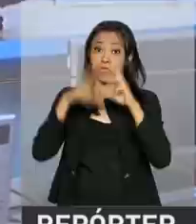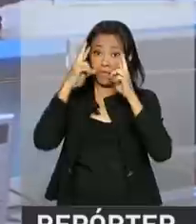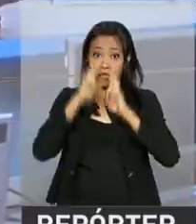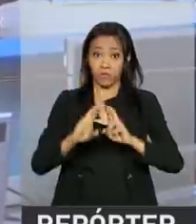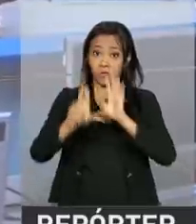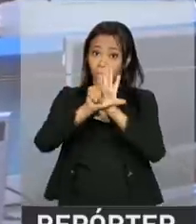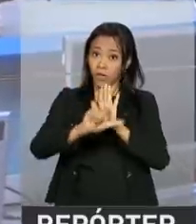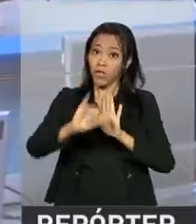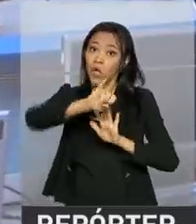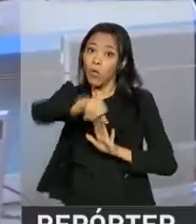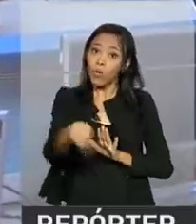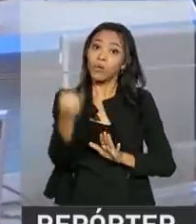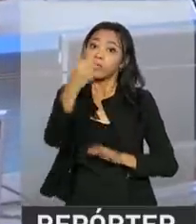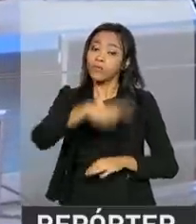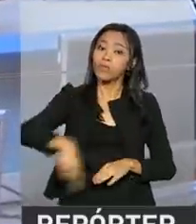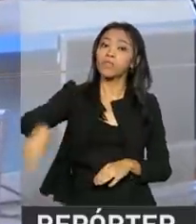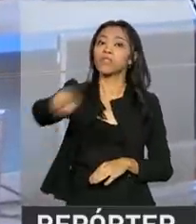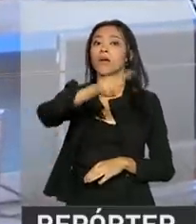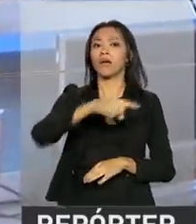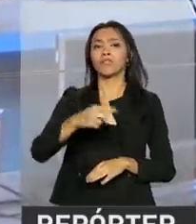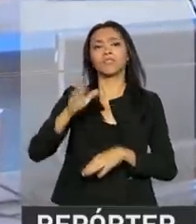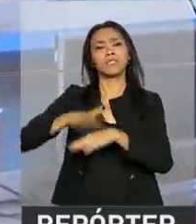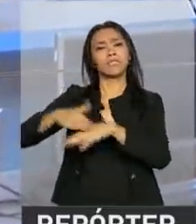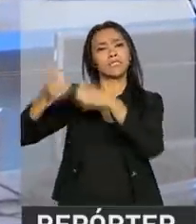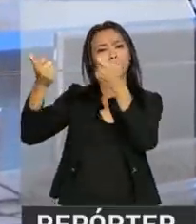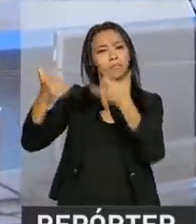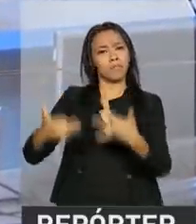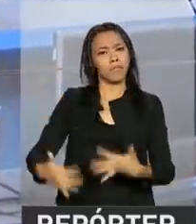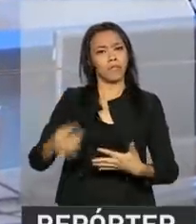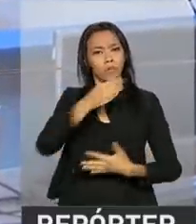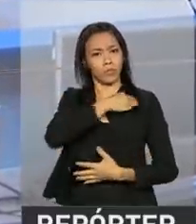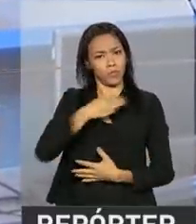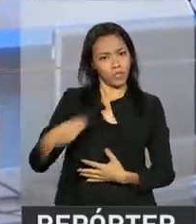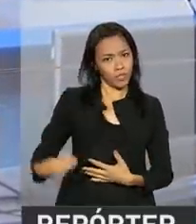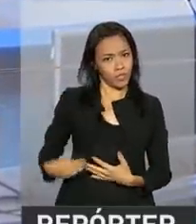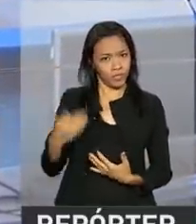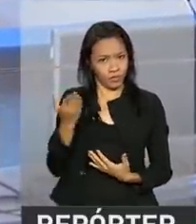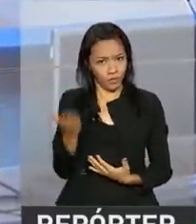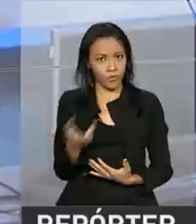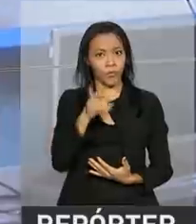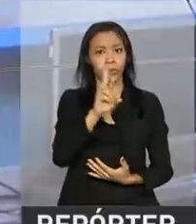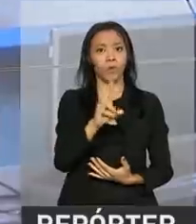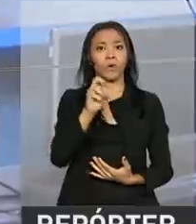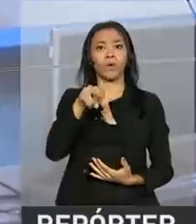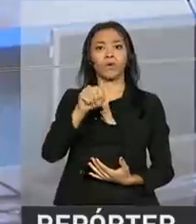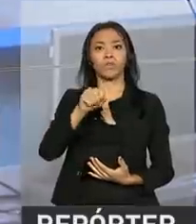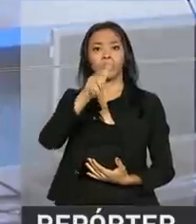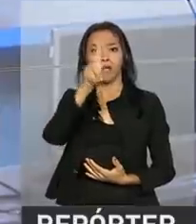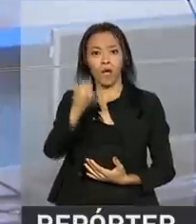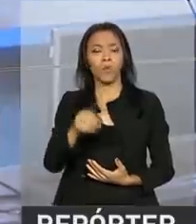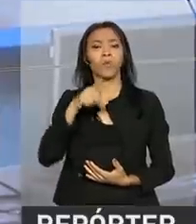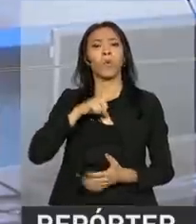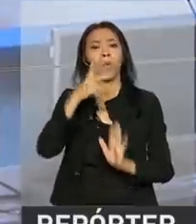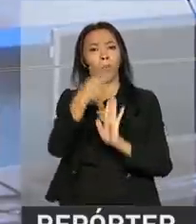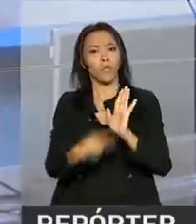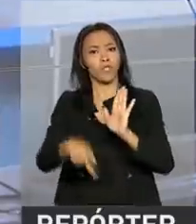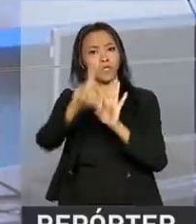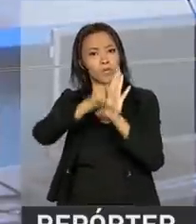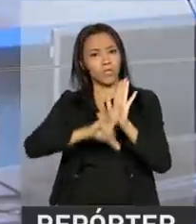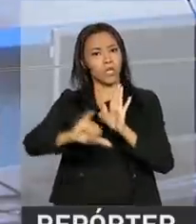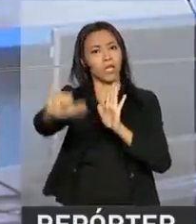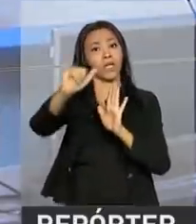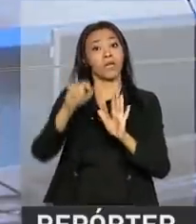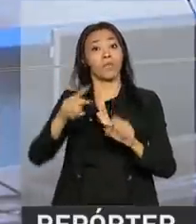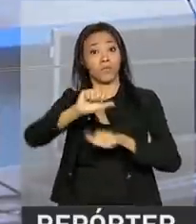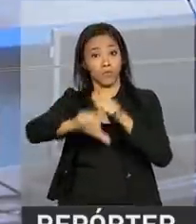para os brasileiros. É o que explica o ministro do Trabalho, Ronaldo Nogueira. Segundo ele, um projeto de lei com a modernização das